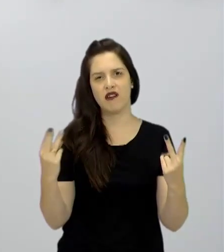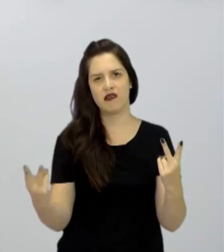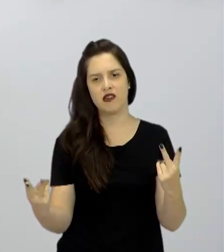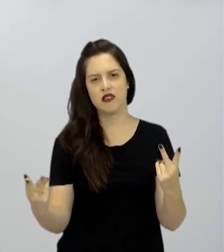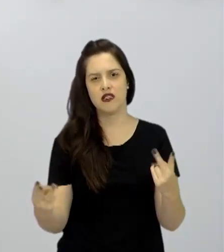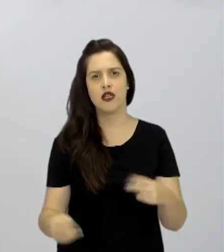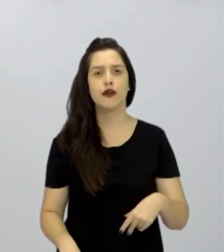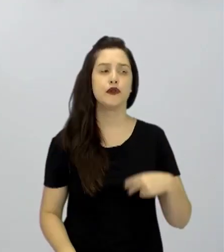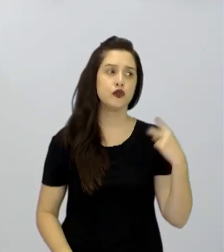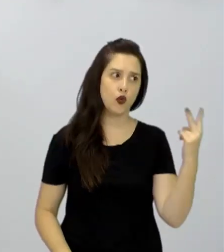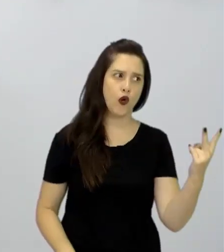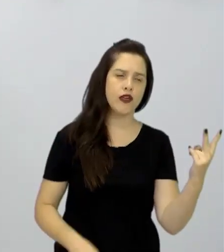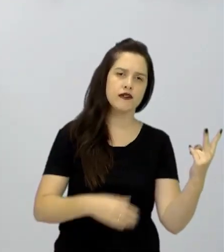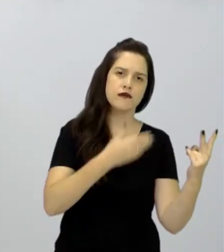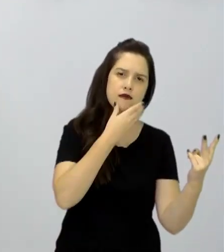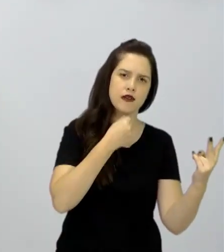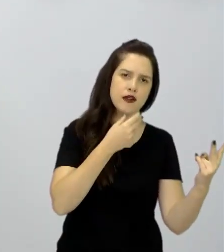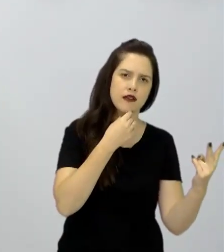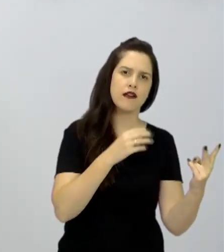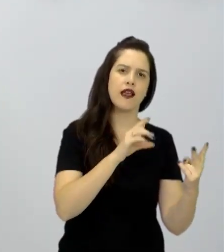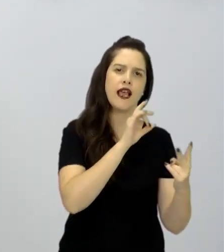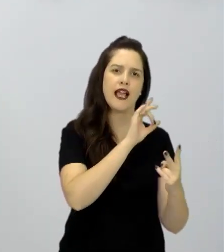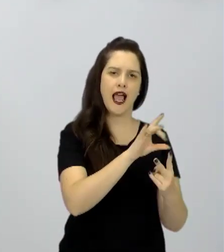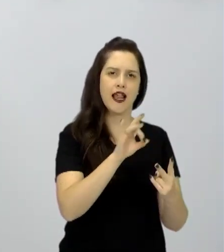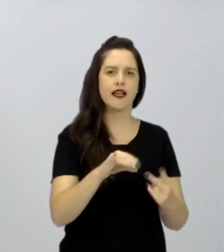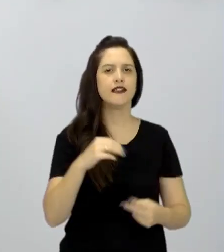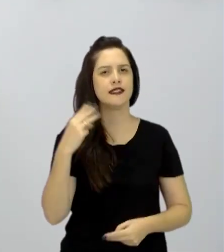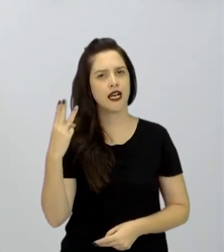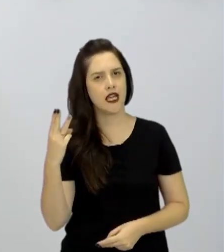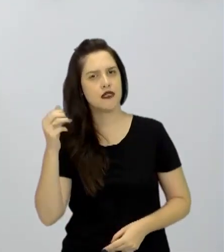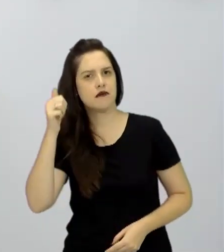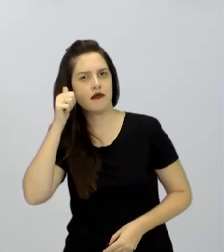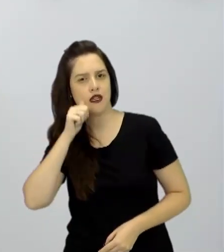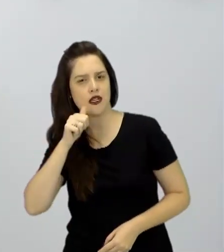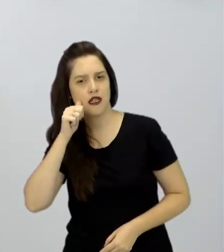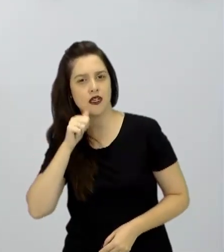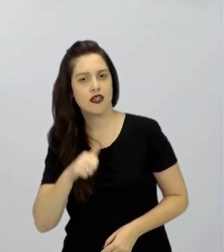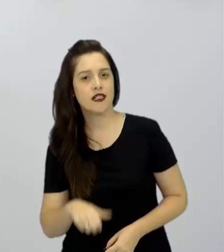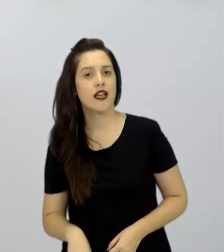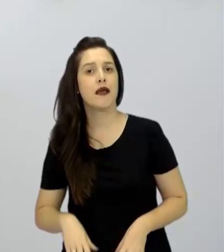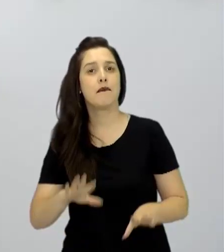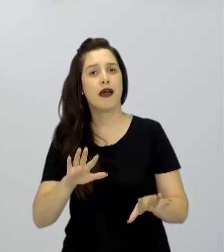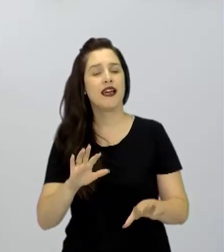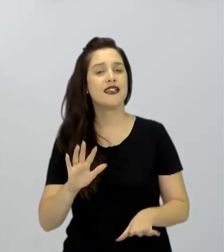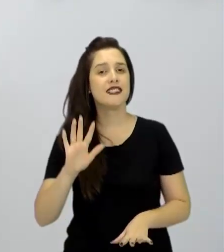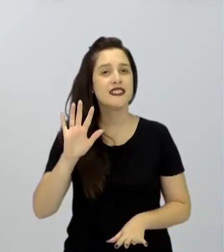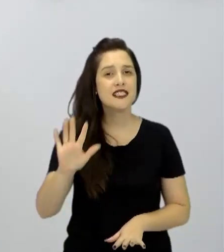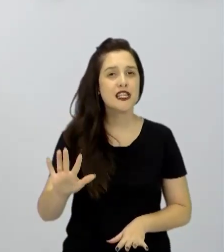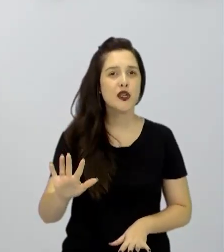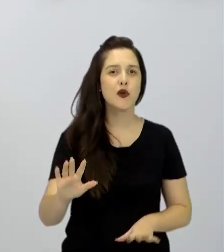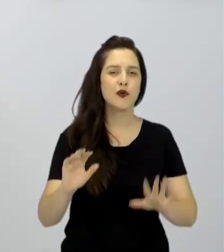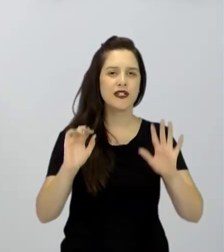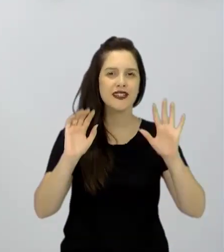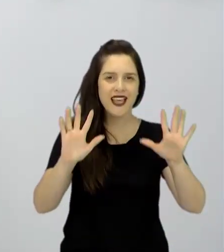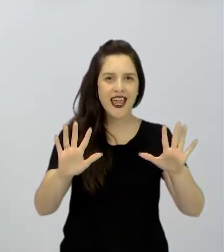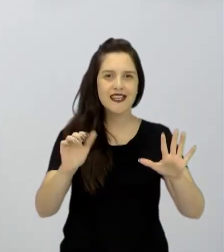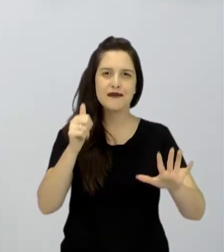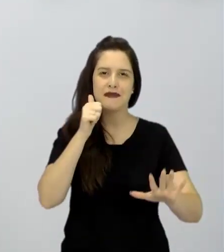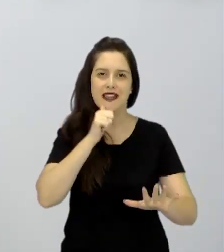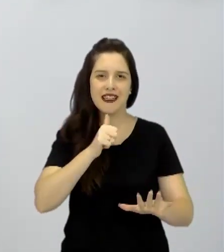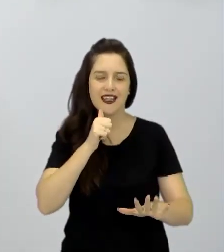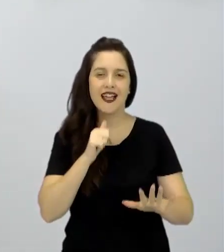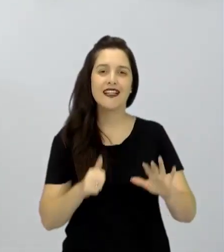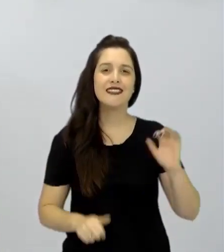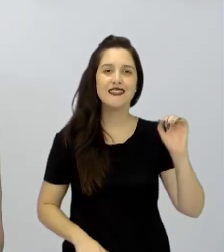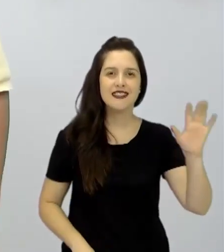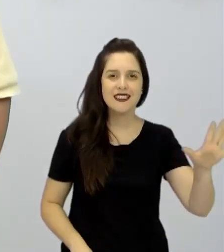tenho 2 meninos para cada 3 meninas. Não, a cada 5 pessoas, 2 são meninos e 3 são meninas, tá? Então, a